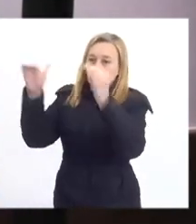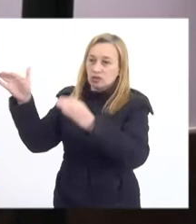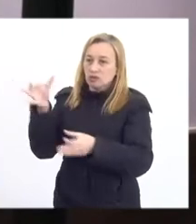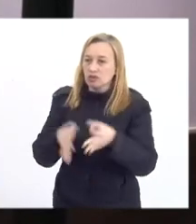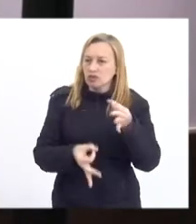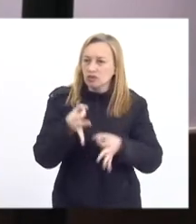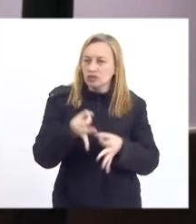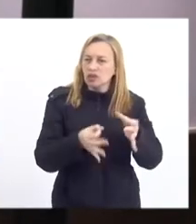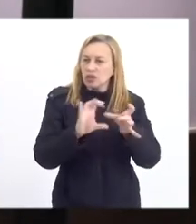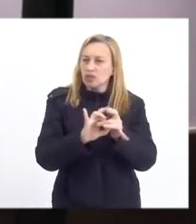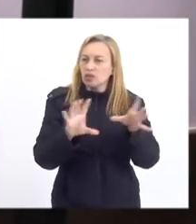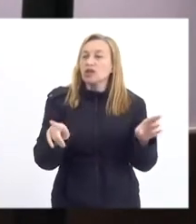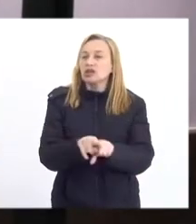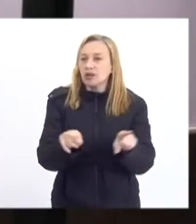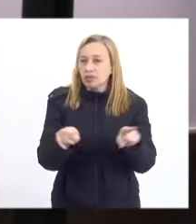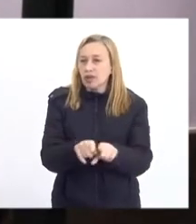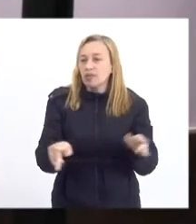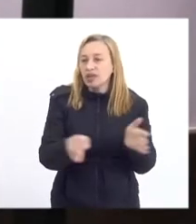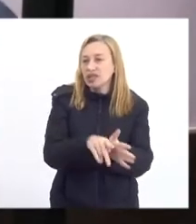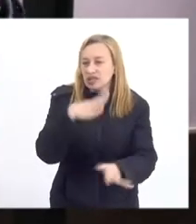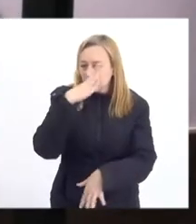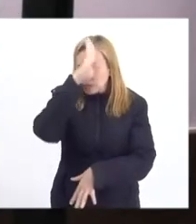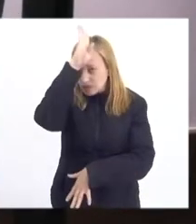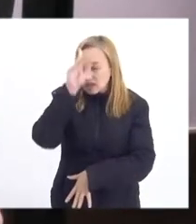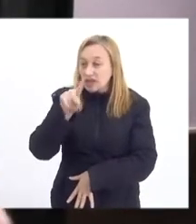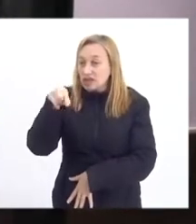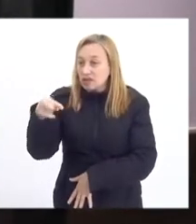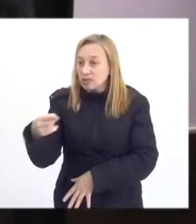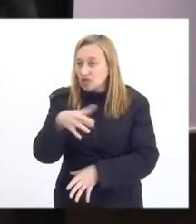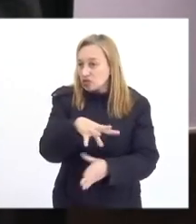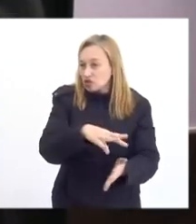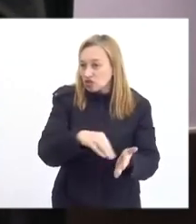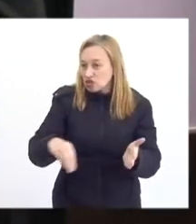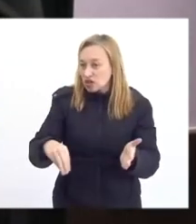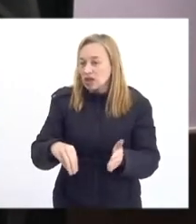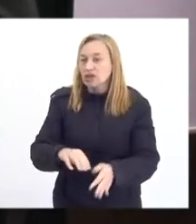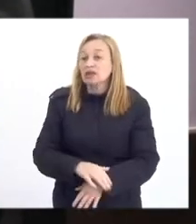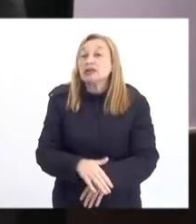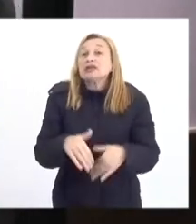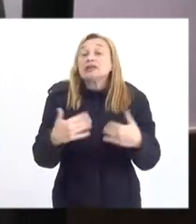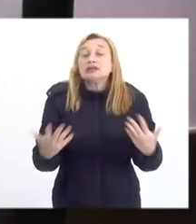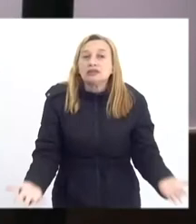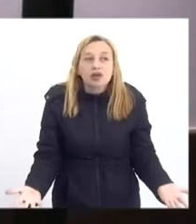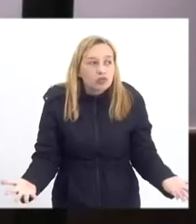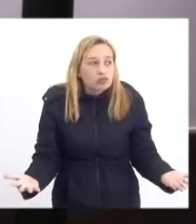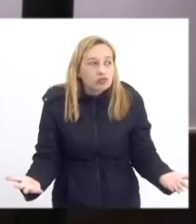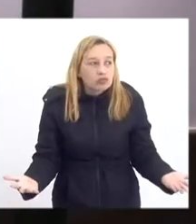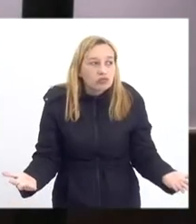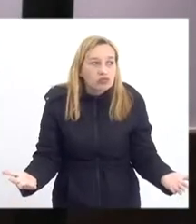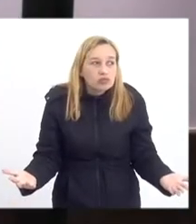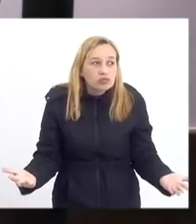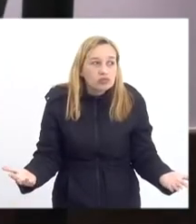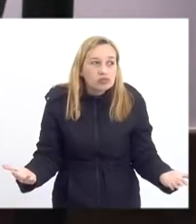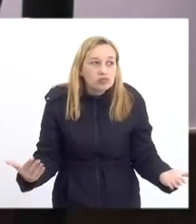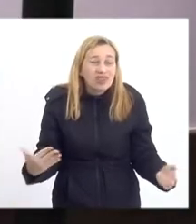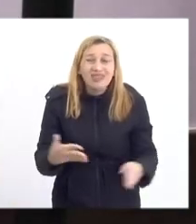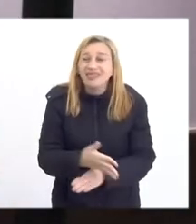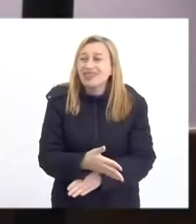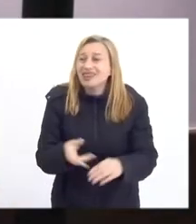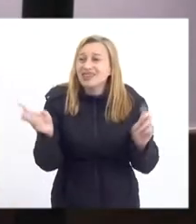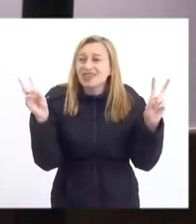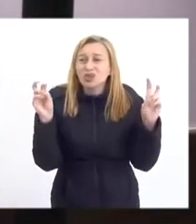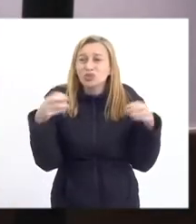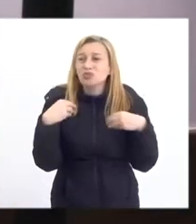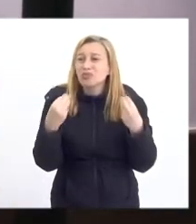bolsonarista. Aí a liminar do desembargador foi cassada. Por que a gente tem que entrar nisso?